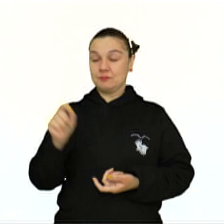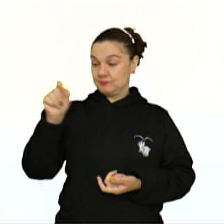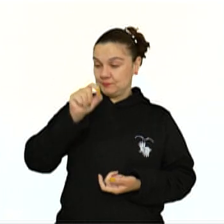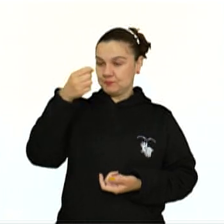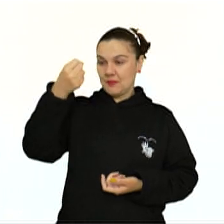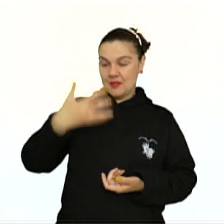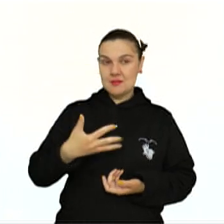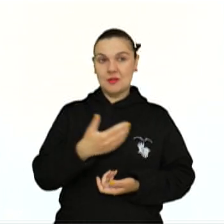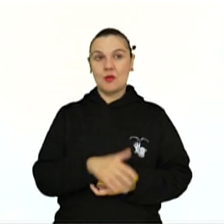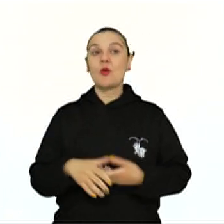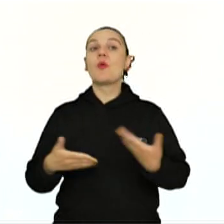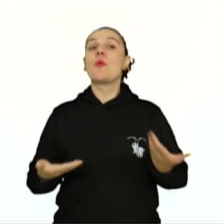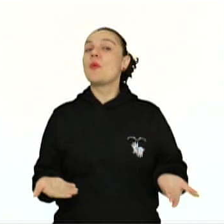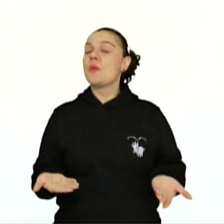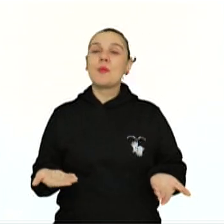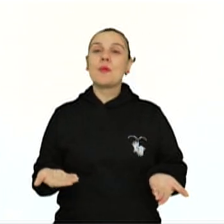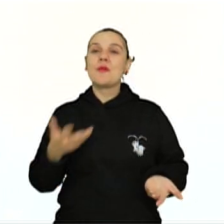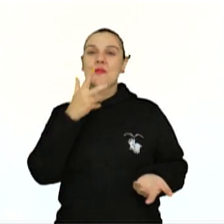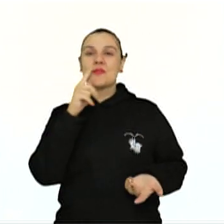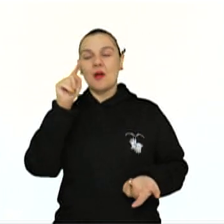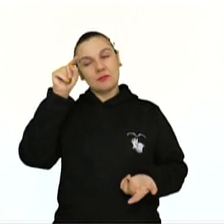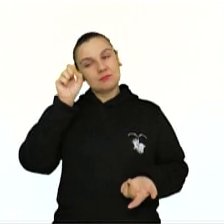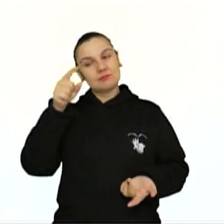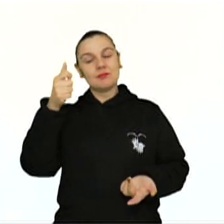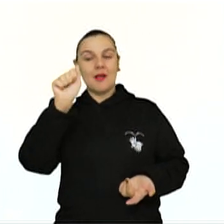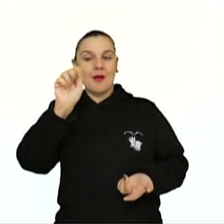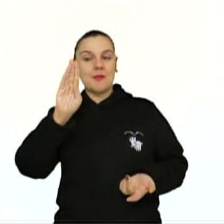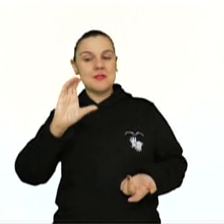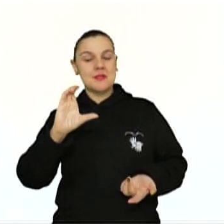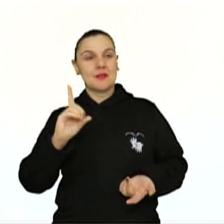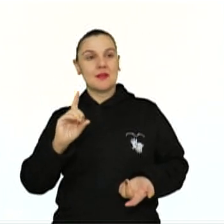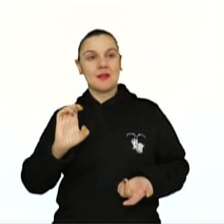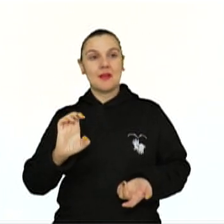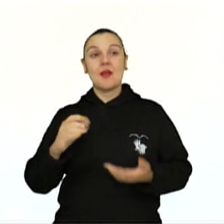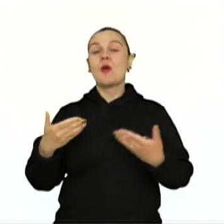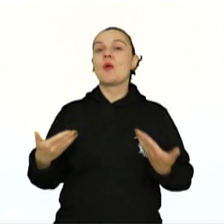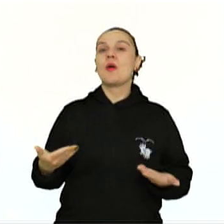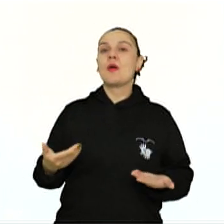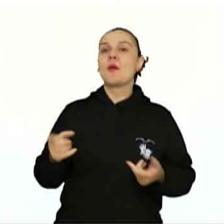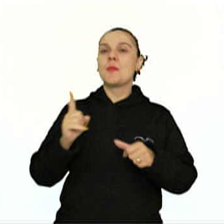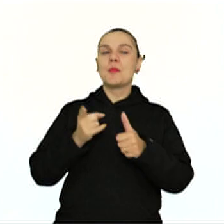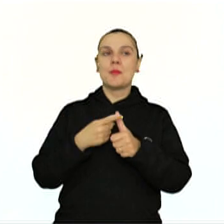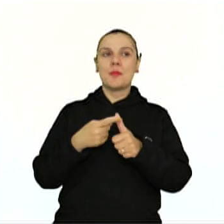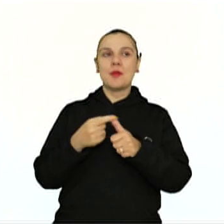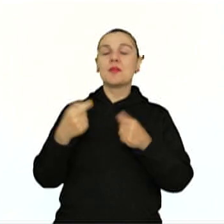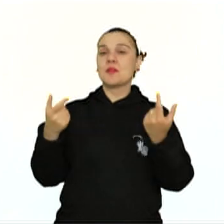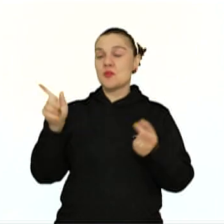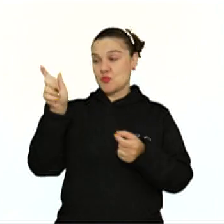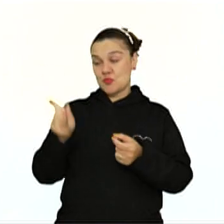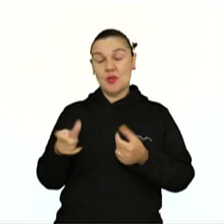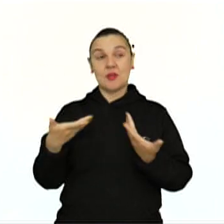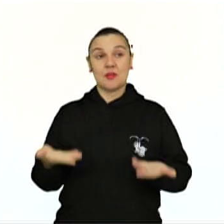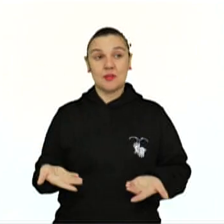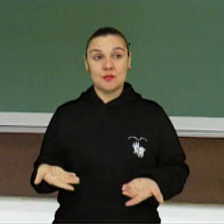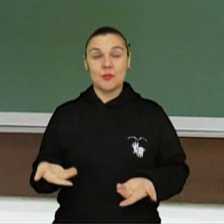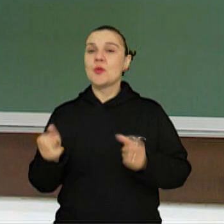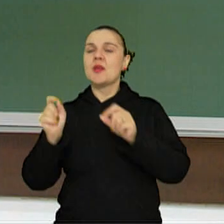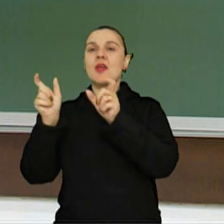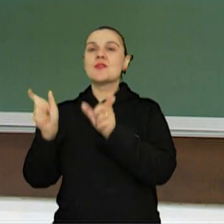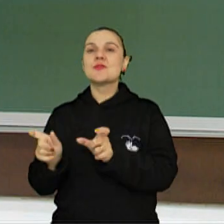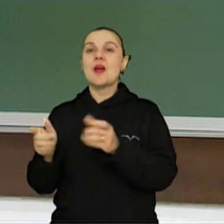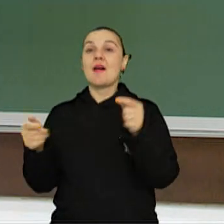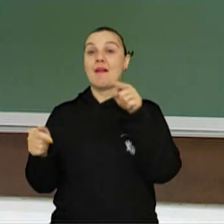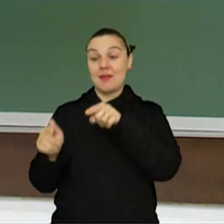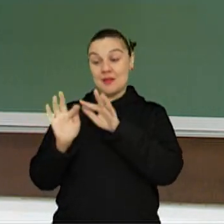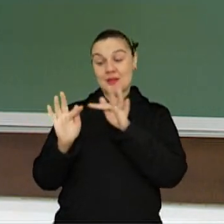correta. Será que aí, qual que é a opção que se encaixa de acordo com o sujeito? Primeiro, antes, quem que é o nosso sujeito? Eu tenho que identificar o sujeito.